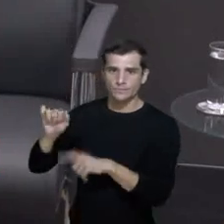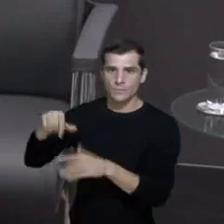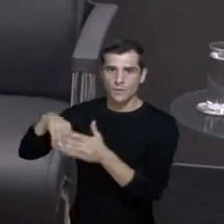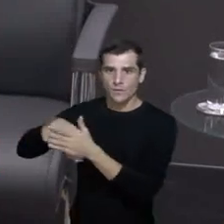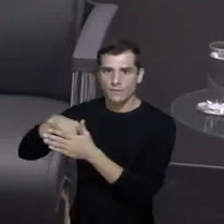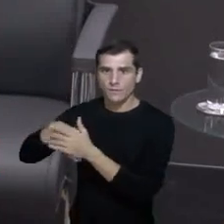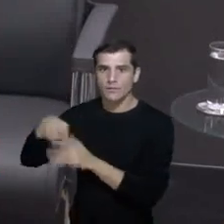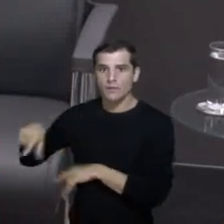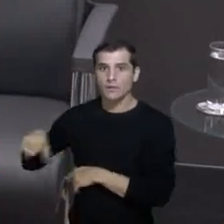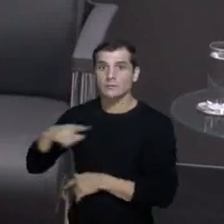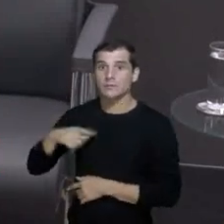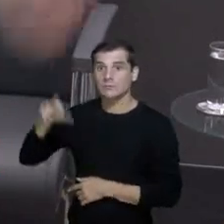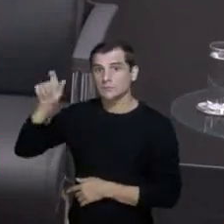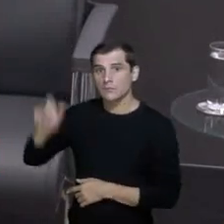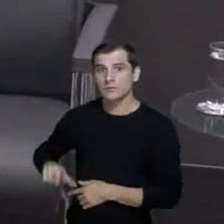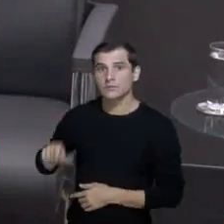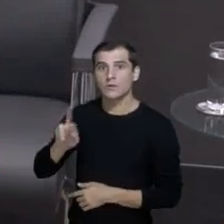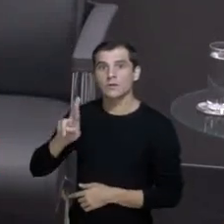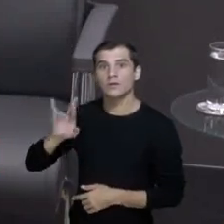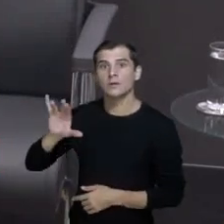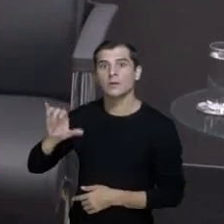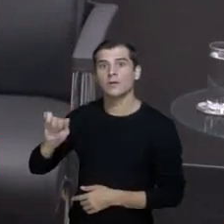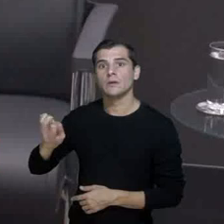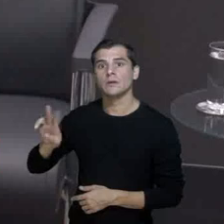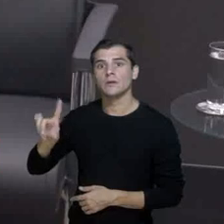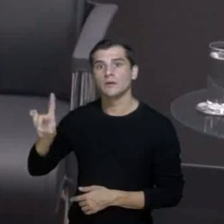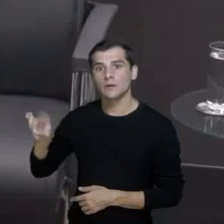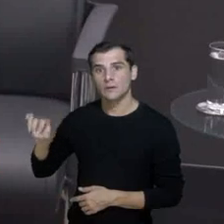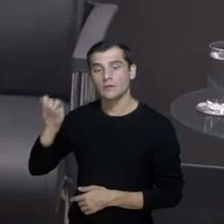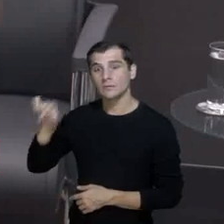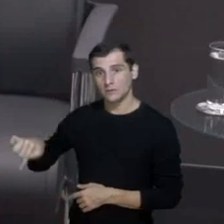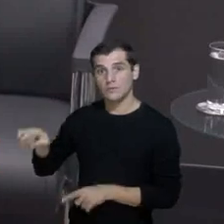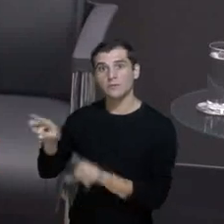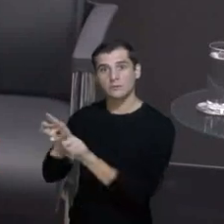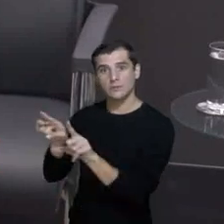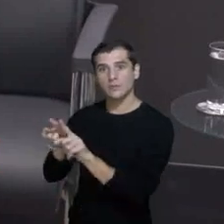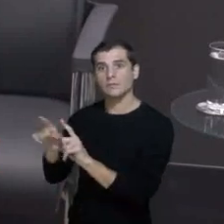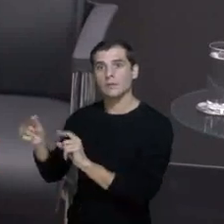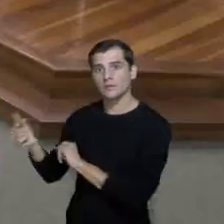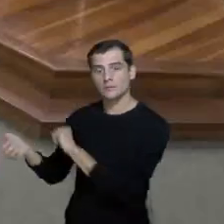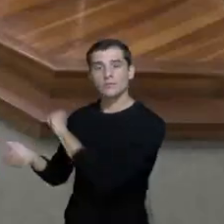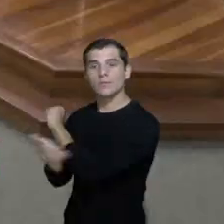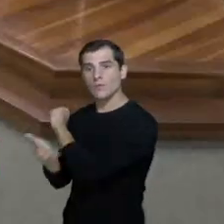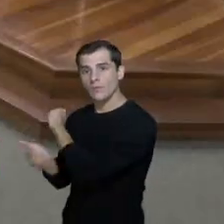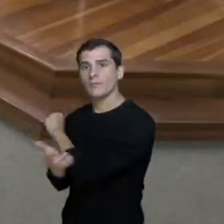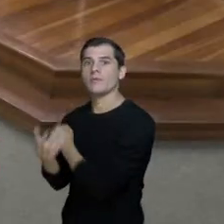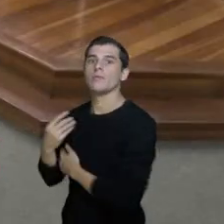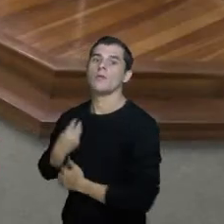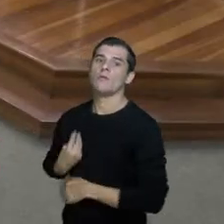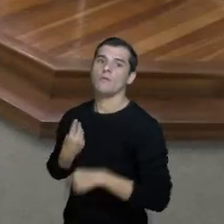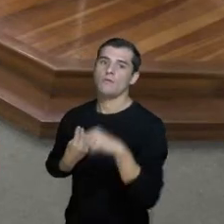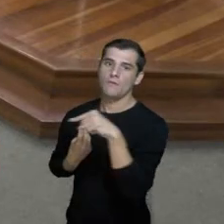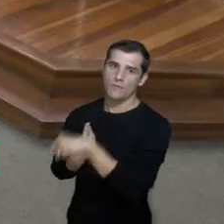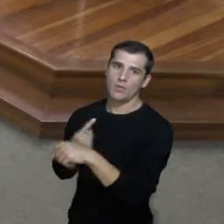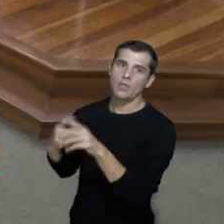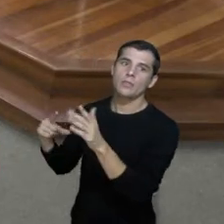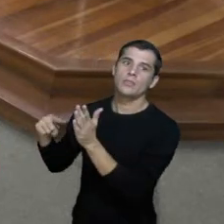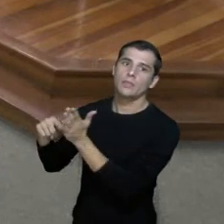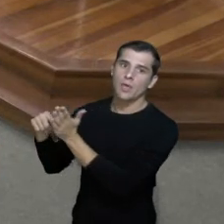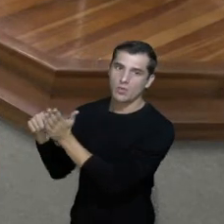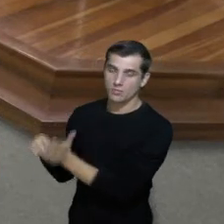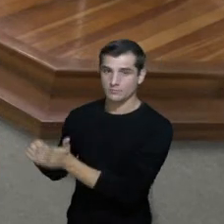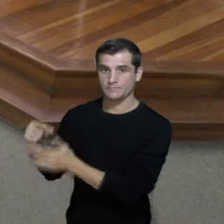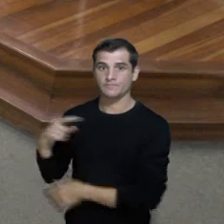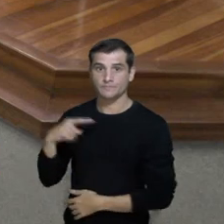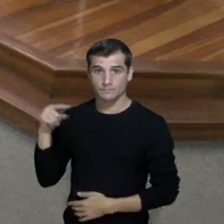dele não conheço mas que dentre outras acusações teve algumas de m veração de etc e tal só que